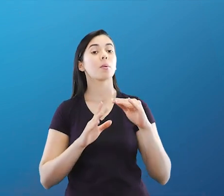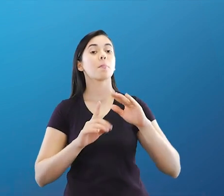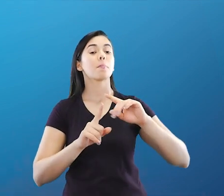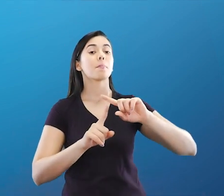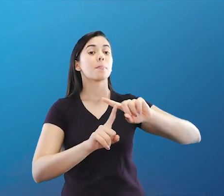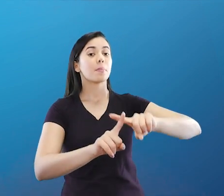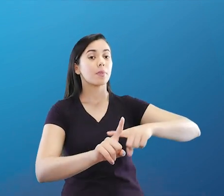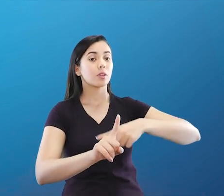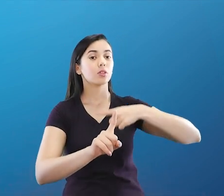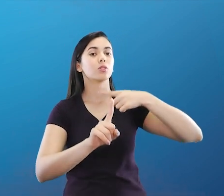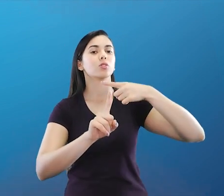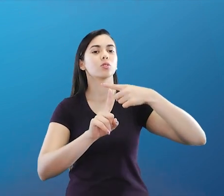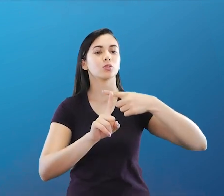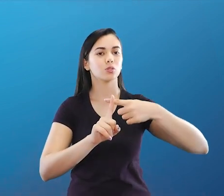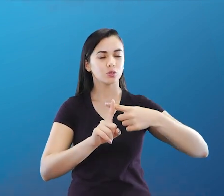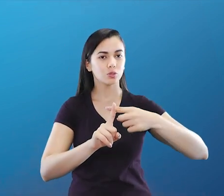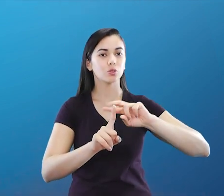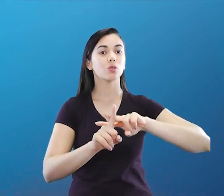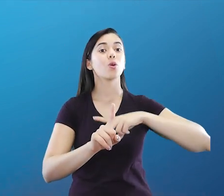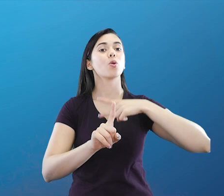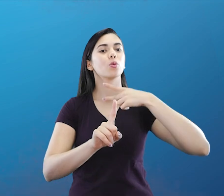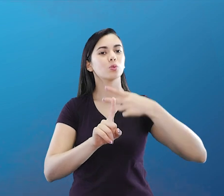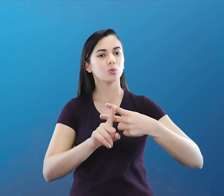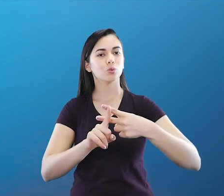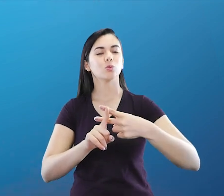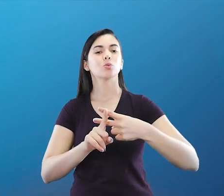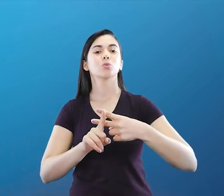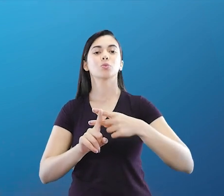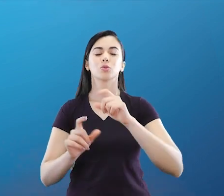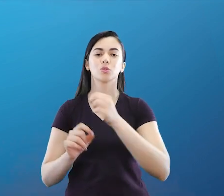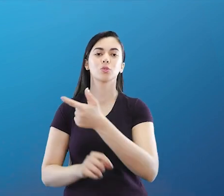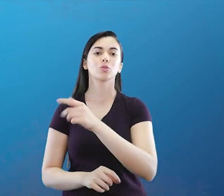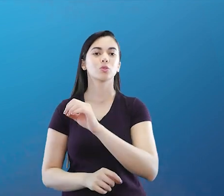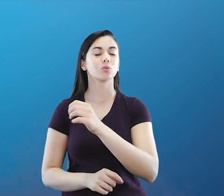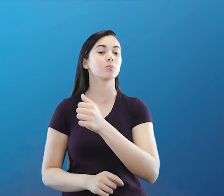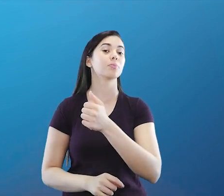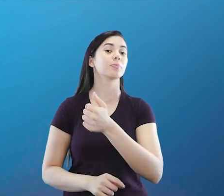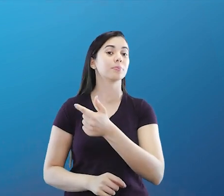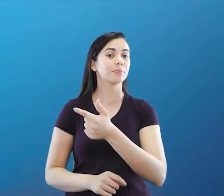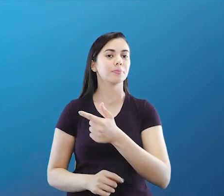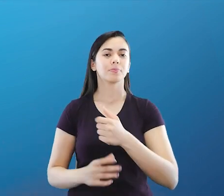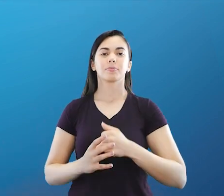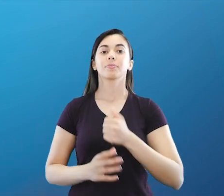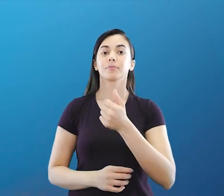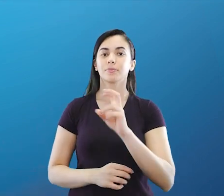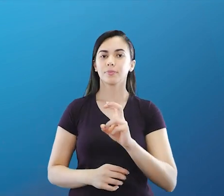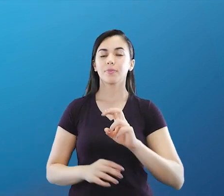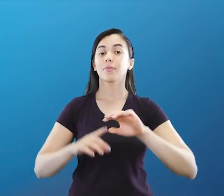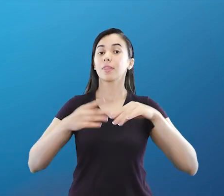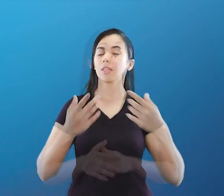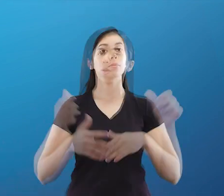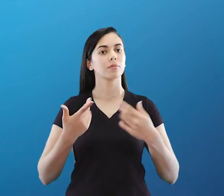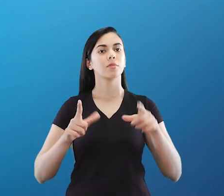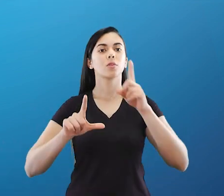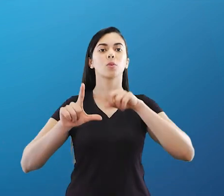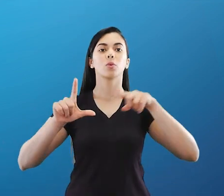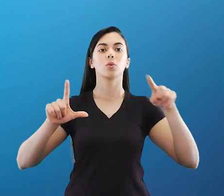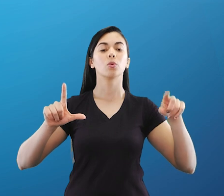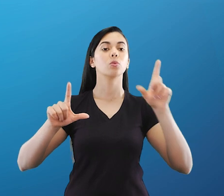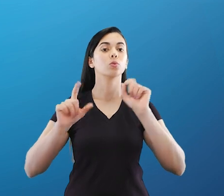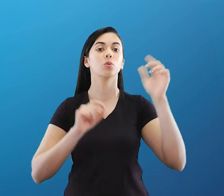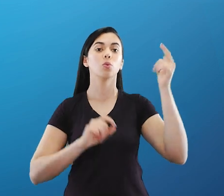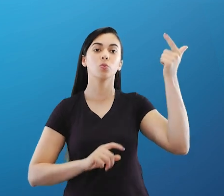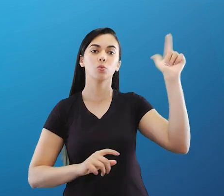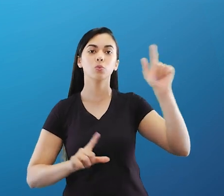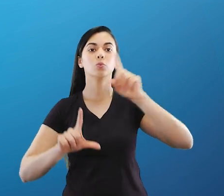que o dobro de 2015, pior ano da série histórica. Esse gráfico ele já é um outro gráfico.